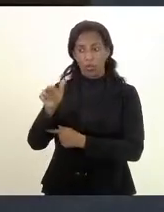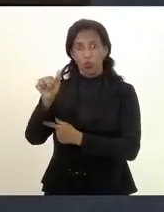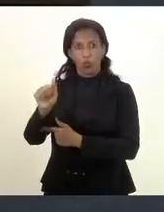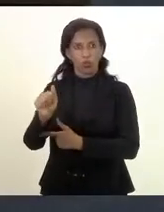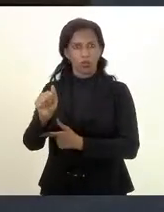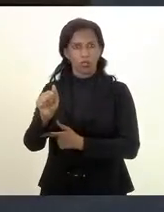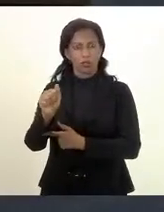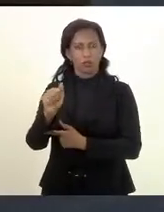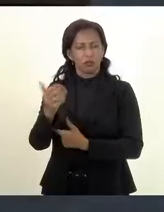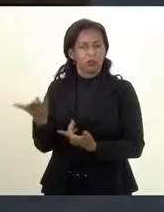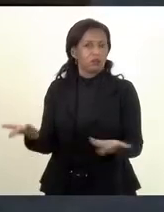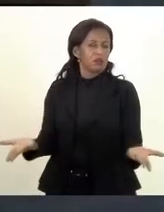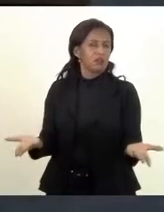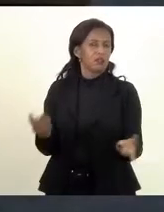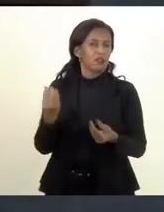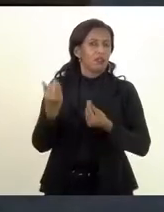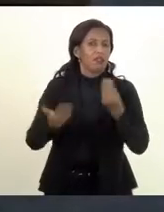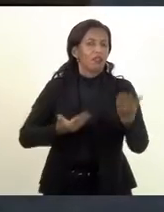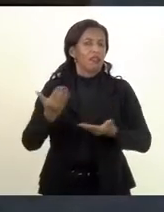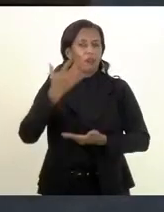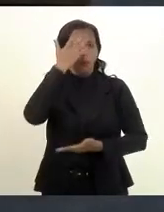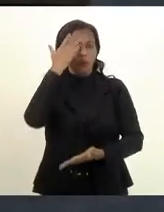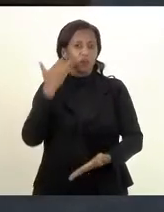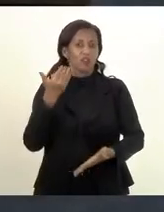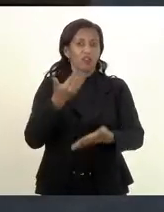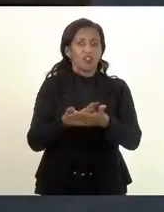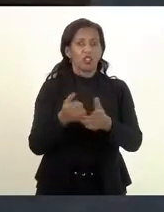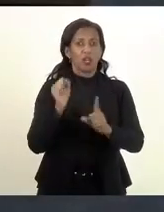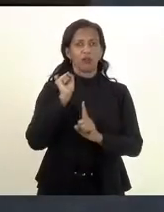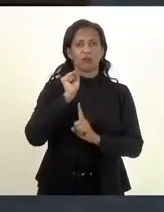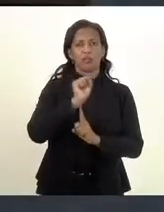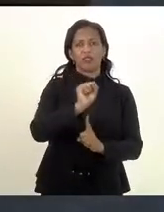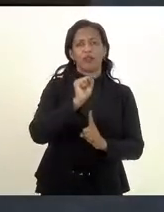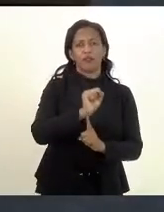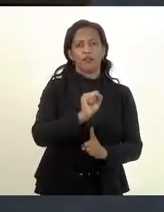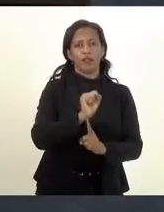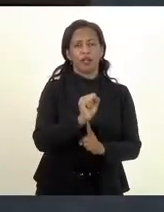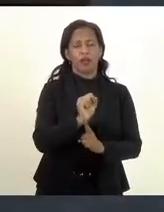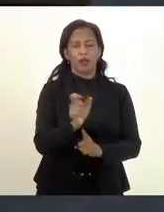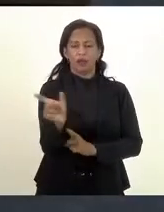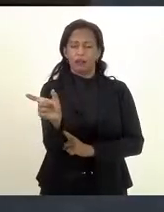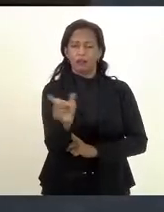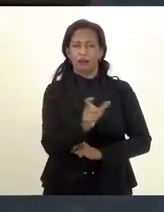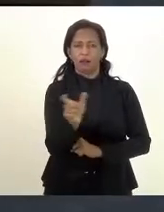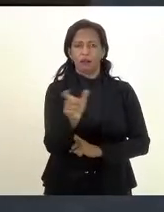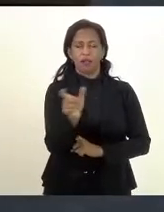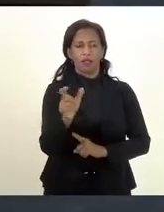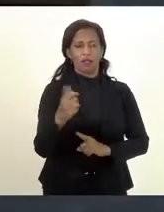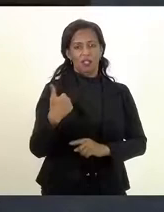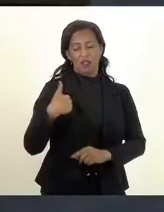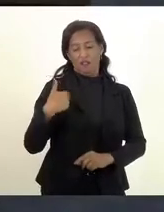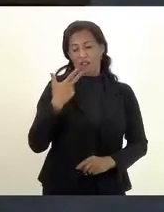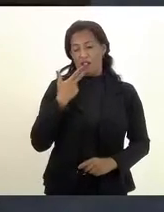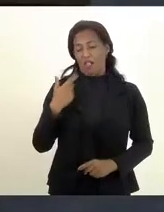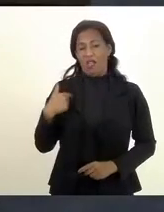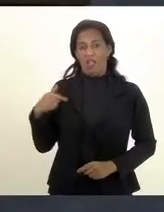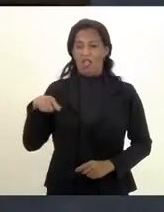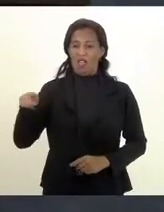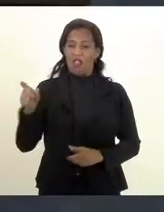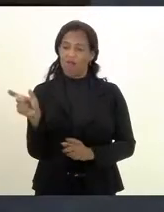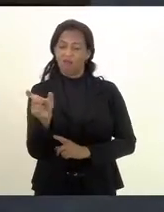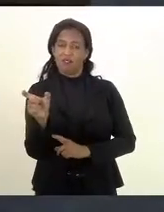públicos. Daqui a pouco, as pessoas vão chegar no caixa do supermercado com uma carteirinha de que são determinadas religiões e falam, olha, isso aqui é para